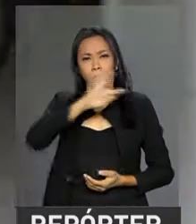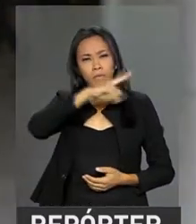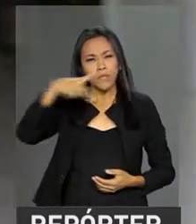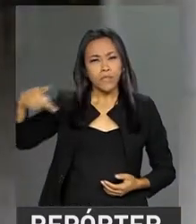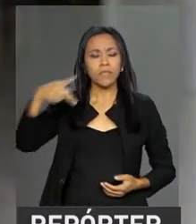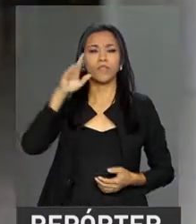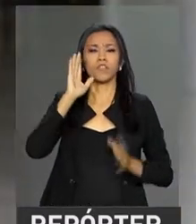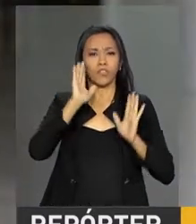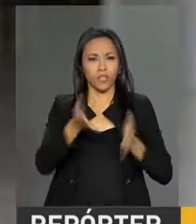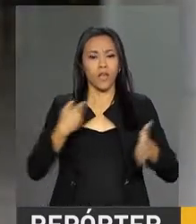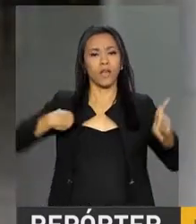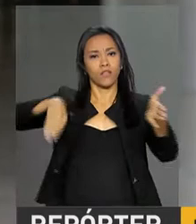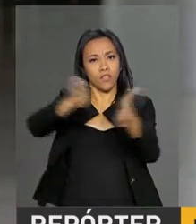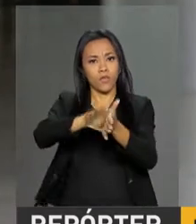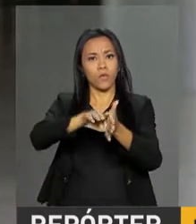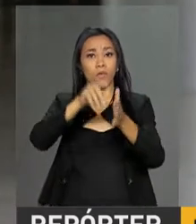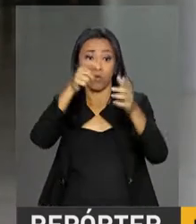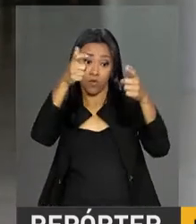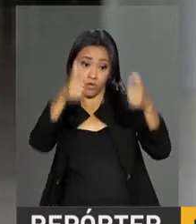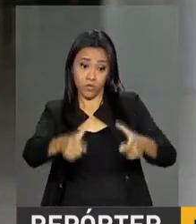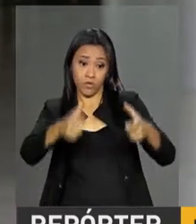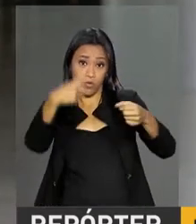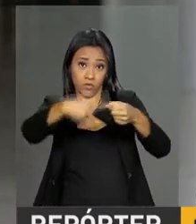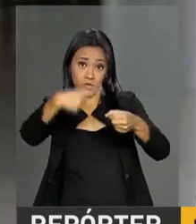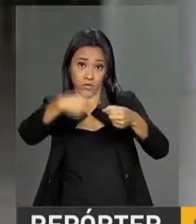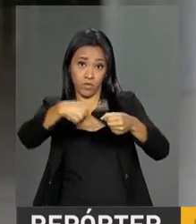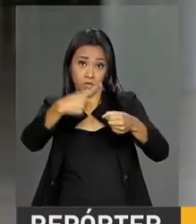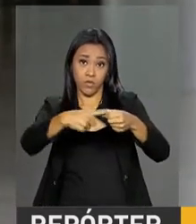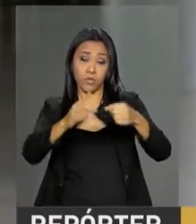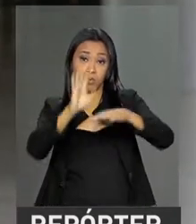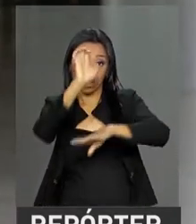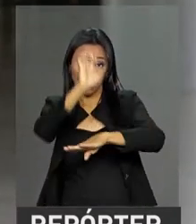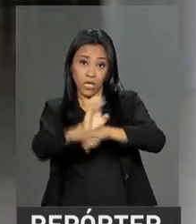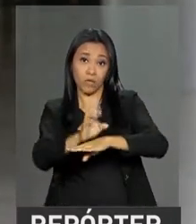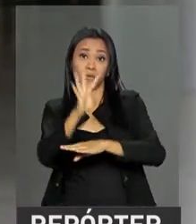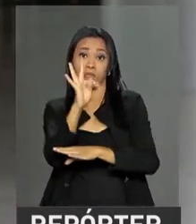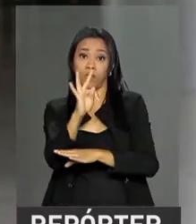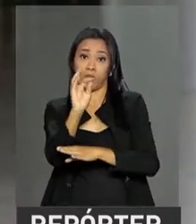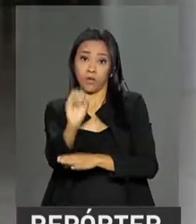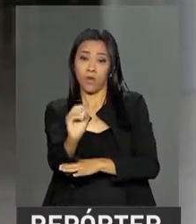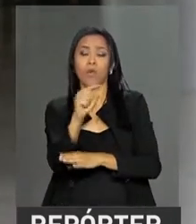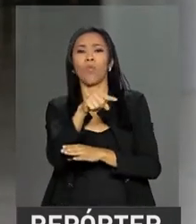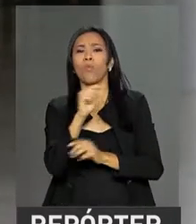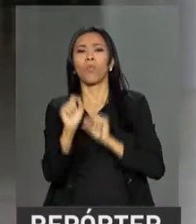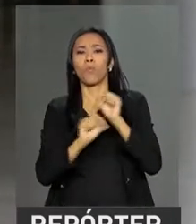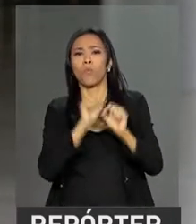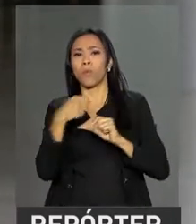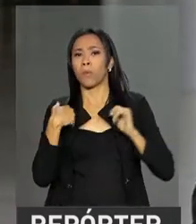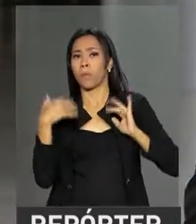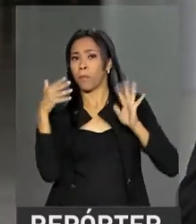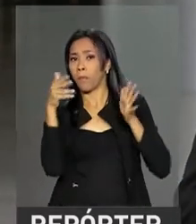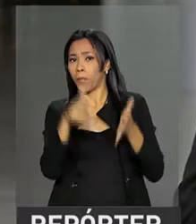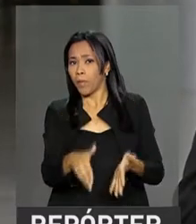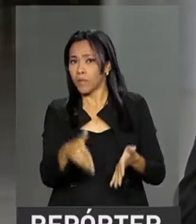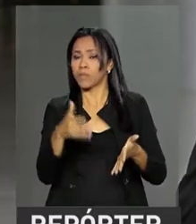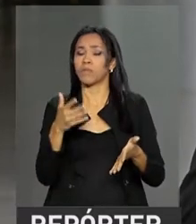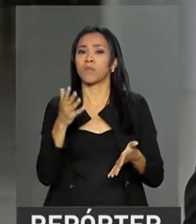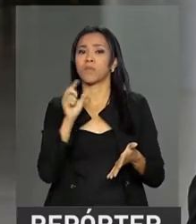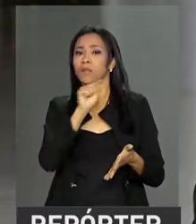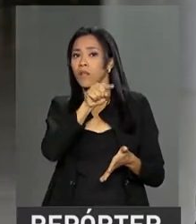ele já está lá em xambioá no estado do tocantins ele está participando agora ele participa neste momento